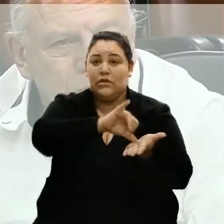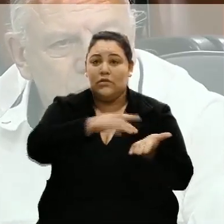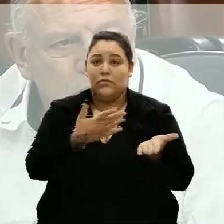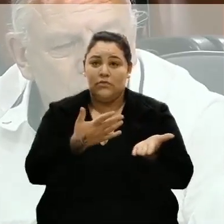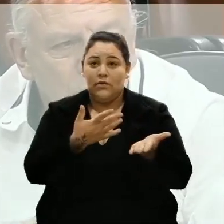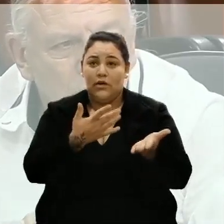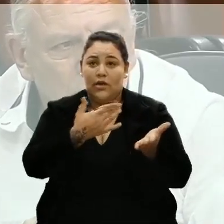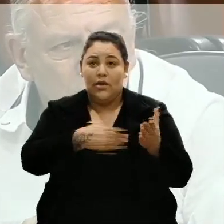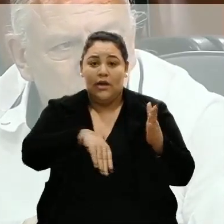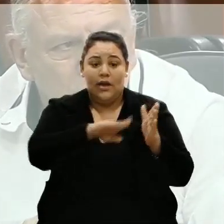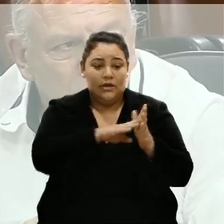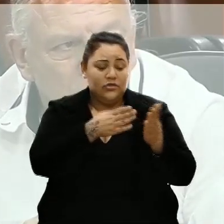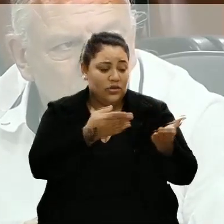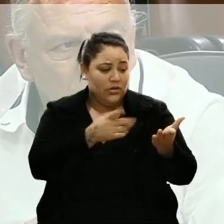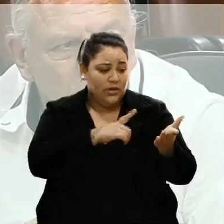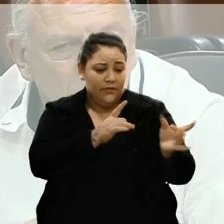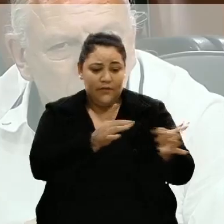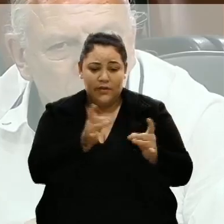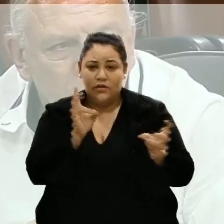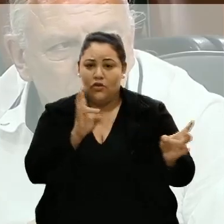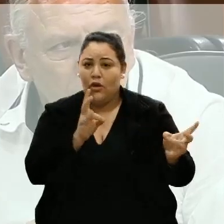residência, as pessoas não podem mais nem entrar.